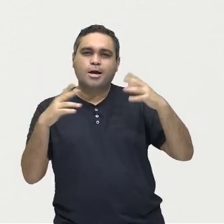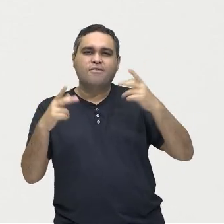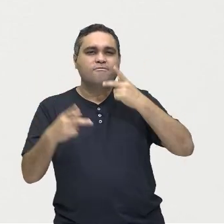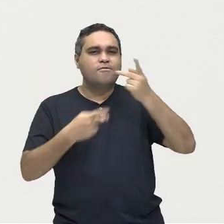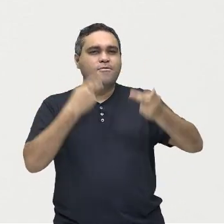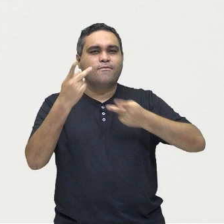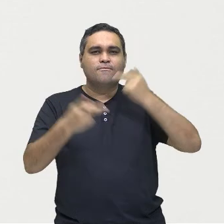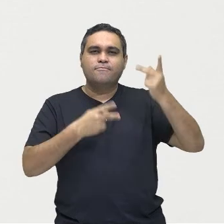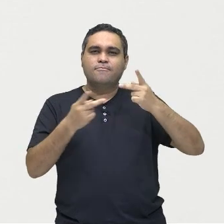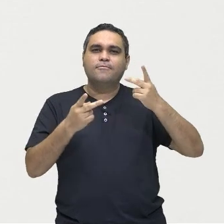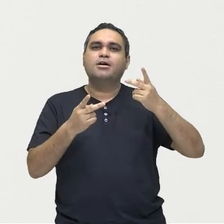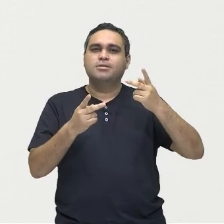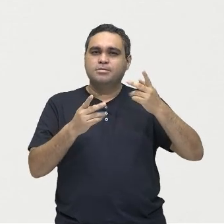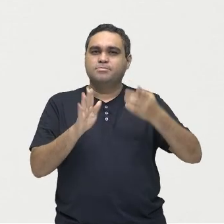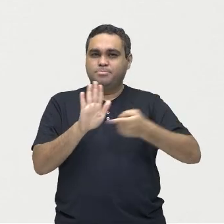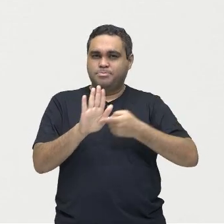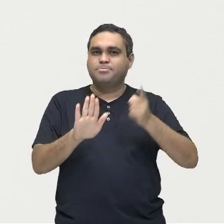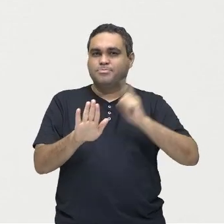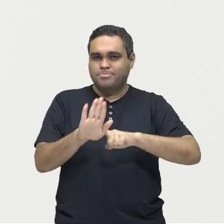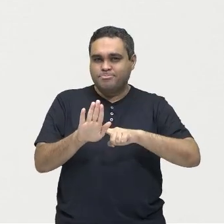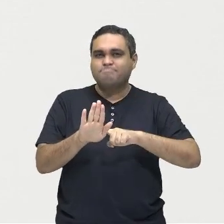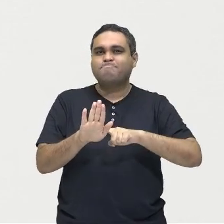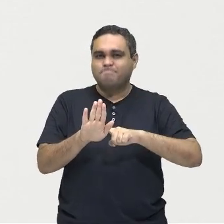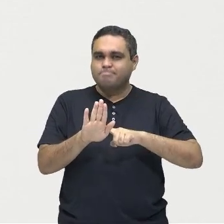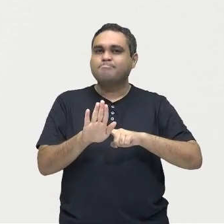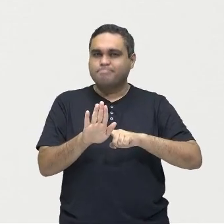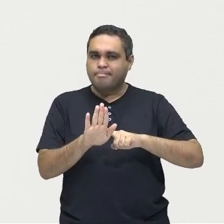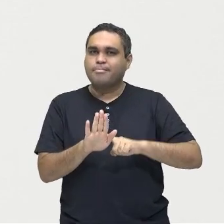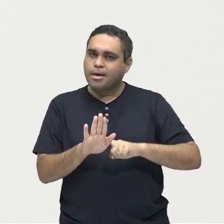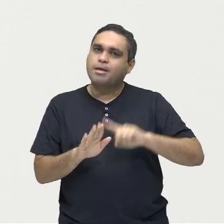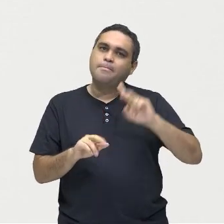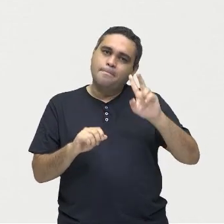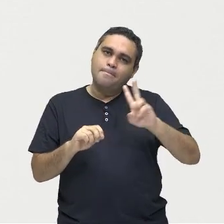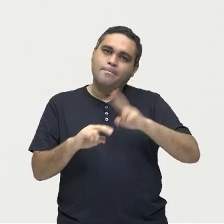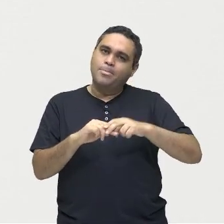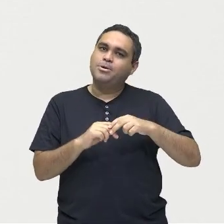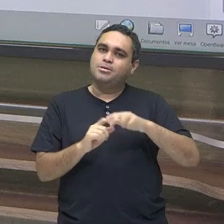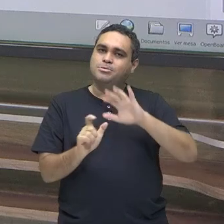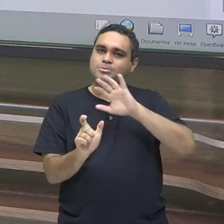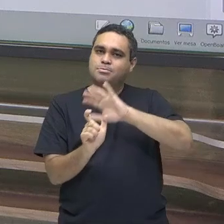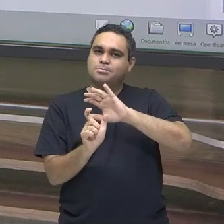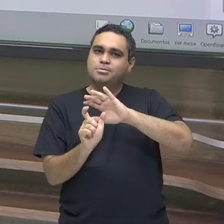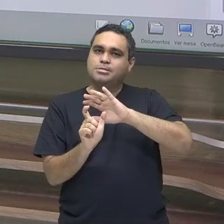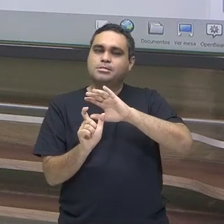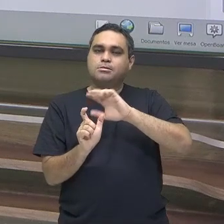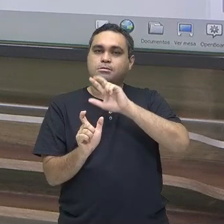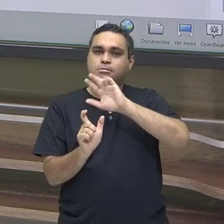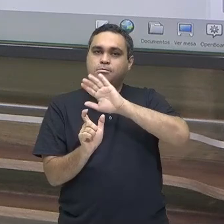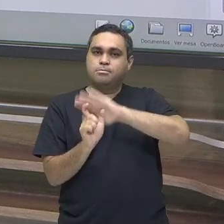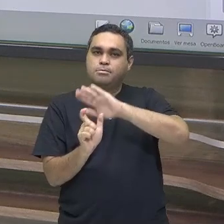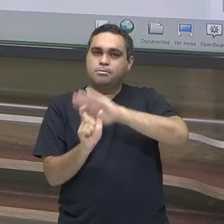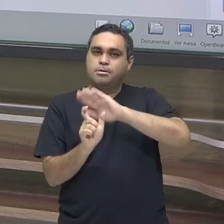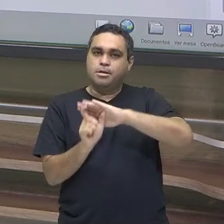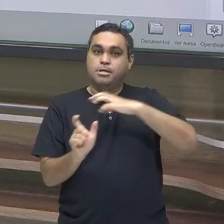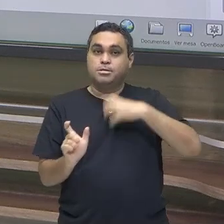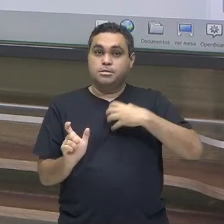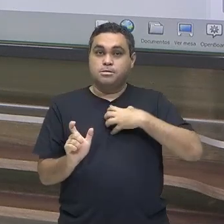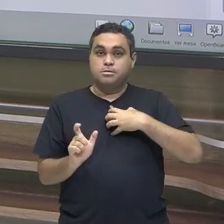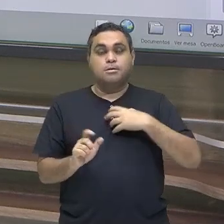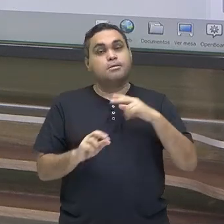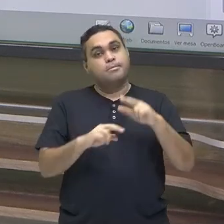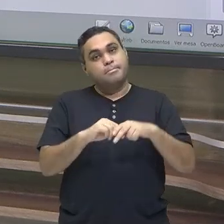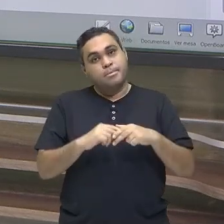muitos, chegaram muitos elogios. Então, é no sentido figurado, no sentido conotativo. Portanto, meus queridos, esta